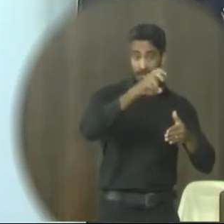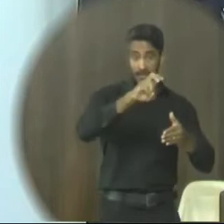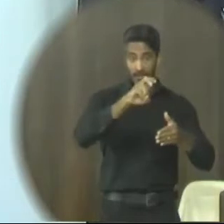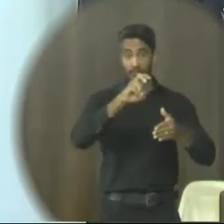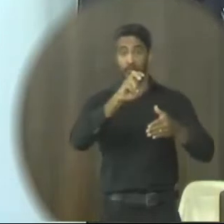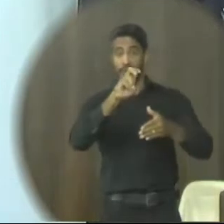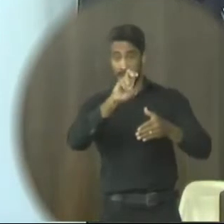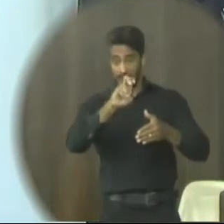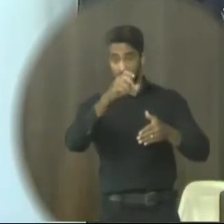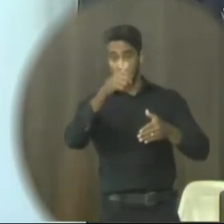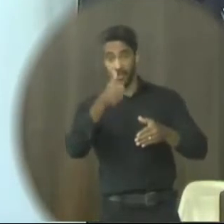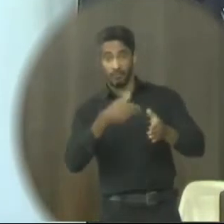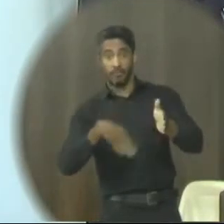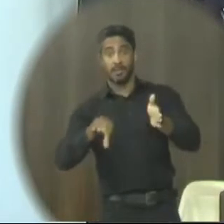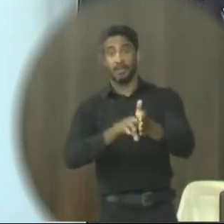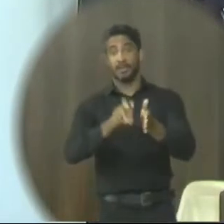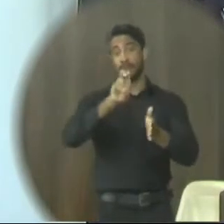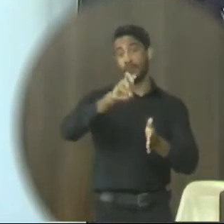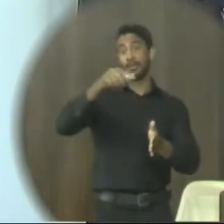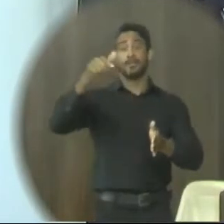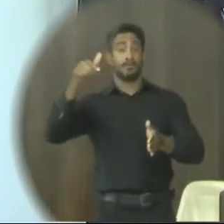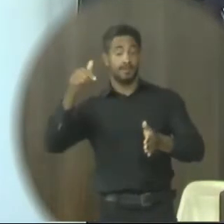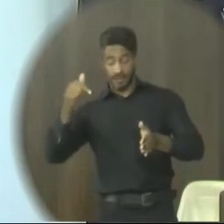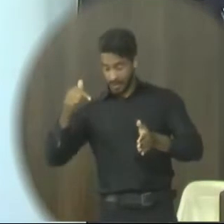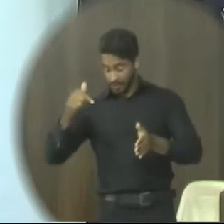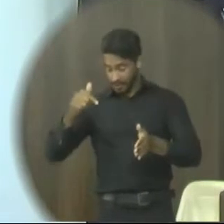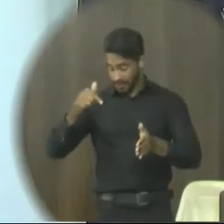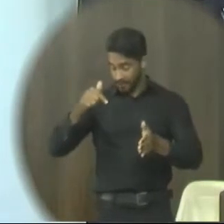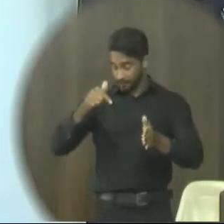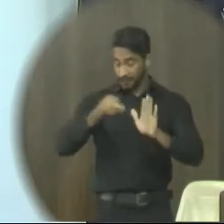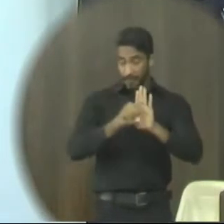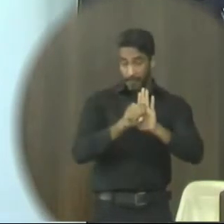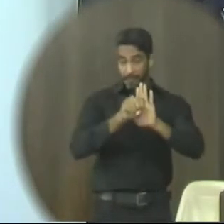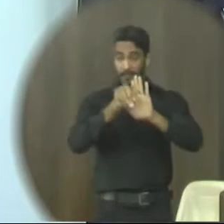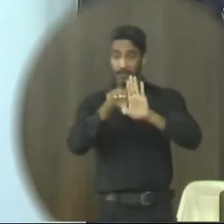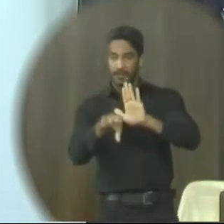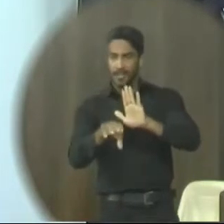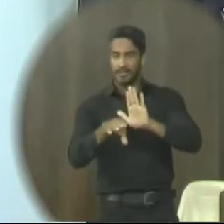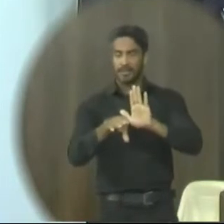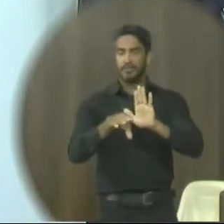2022. Indicações de necessidade. Número